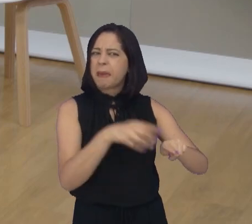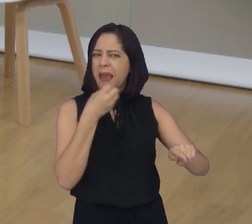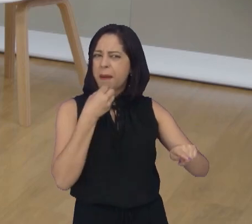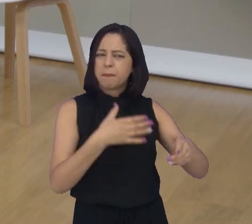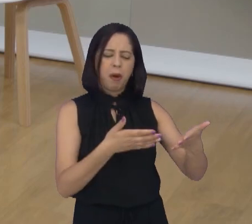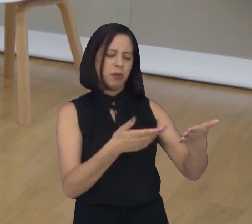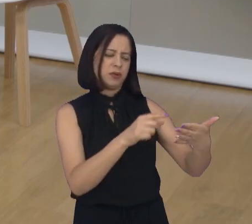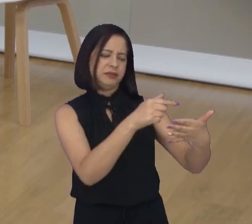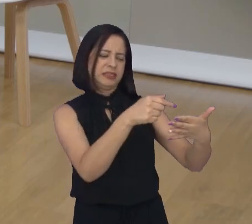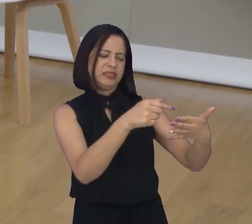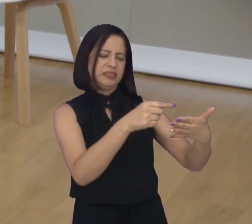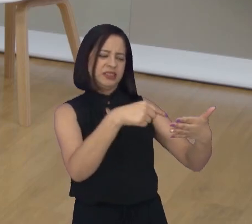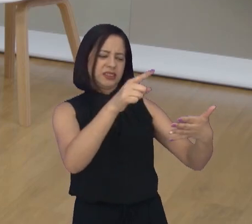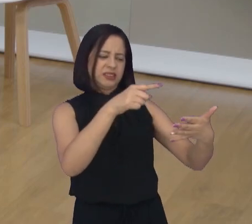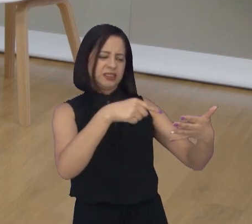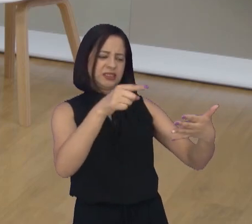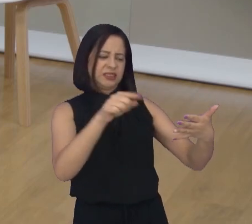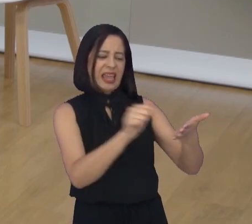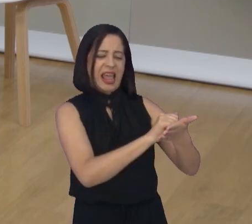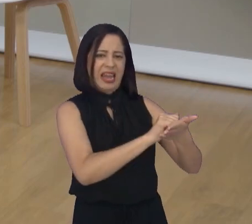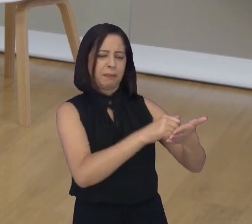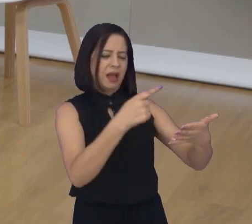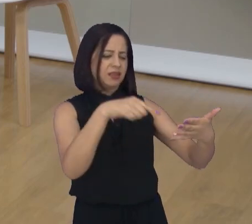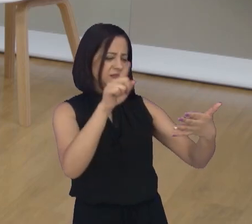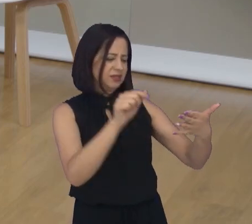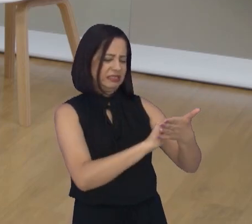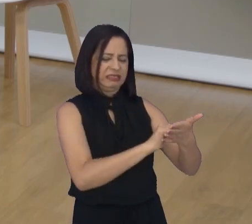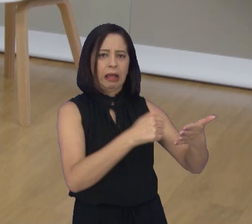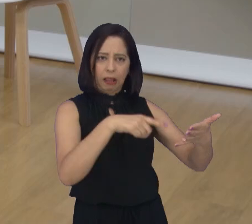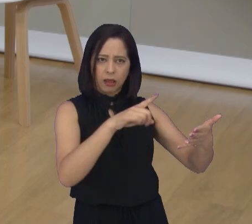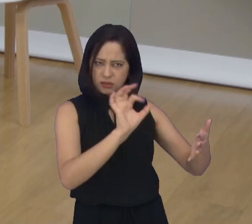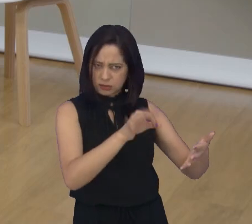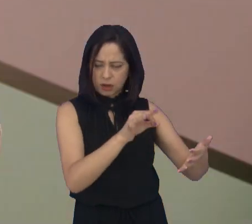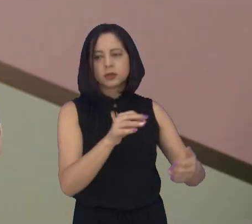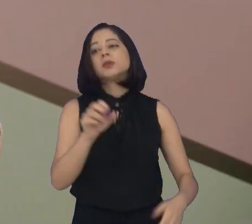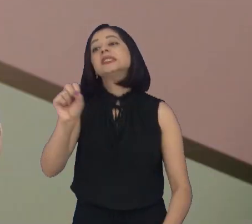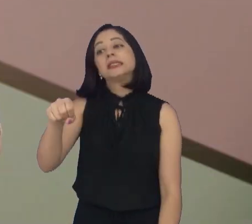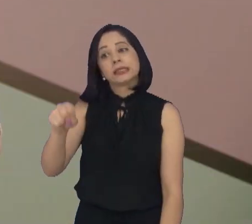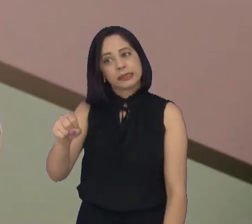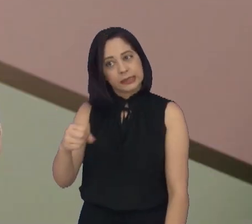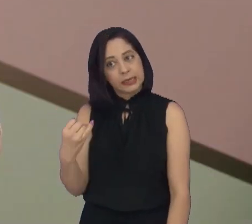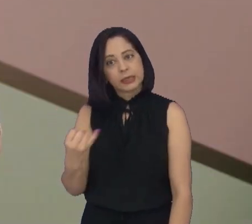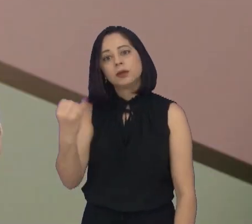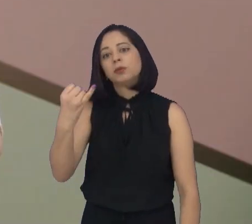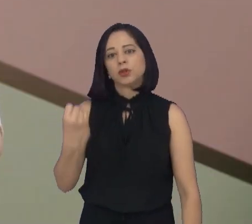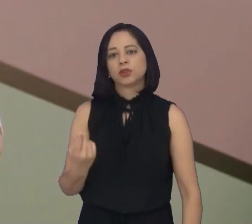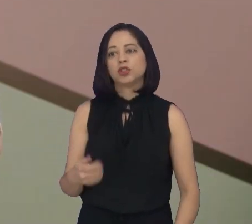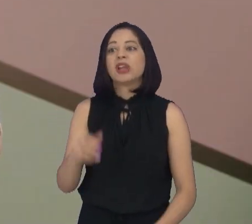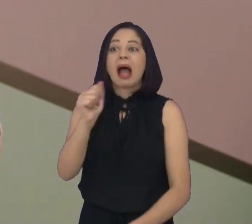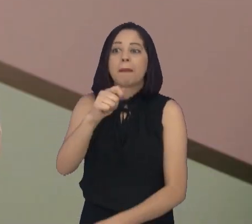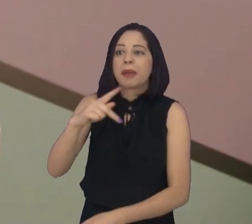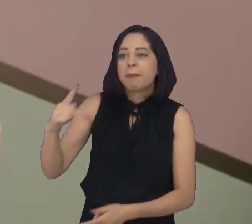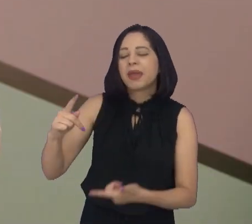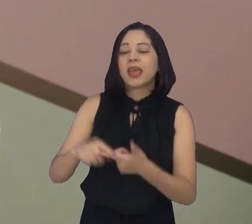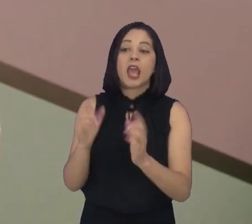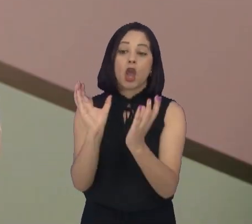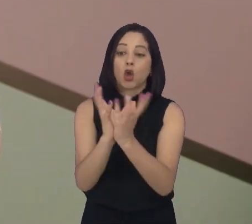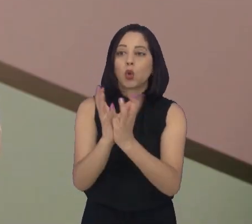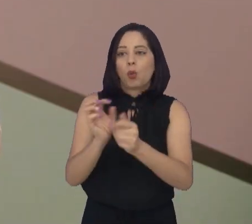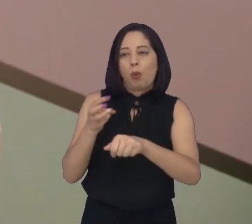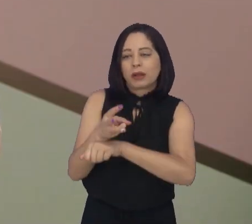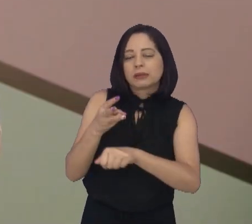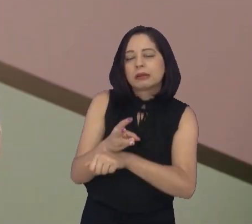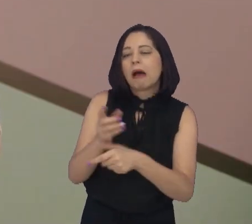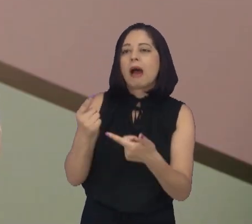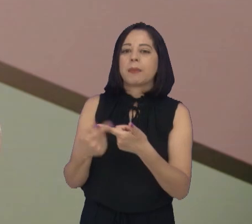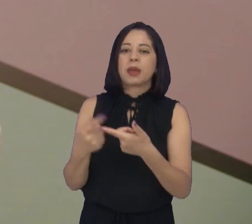também é importante? Isso, é muito importante. A gente tende a ter também esse apego, né? A aplicativos, grupos de WhatsApp, muitas